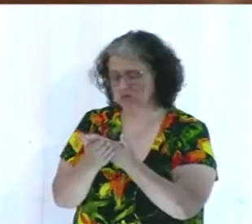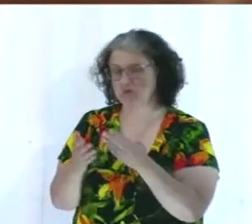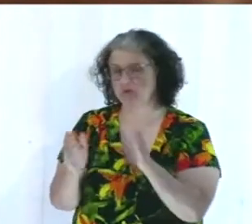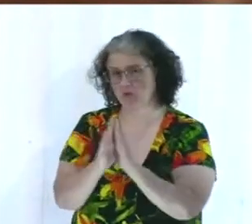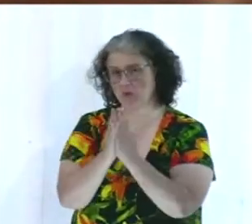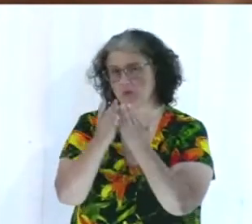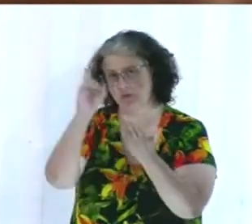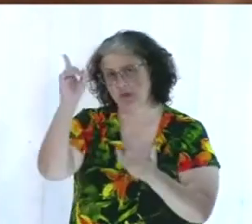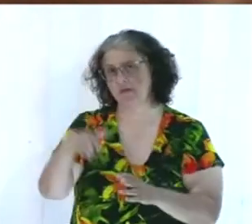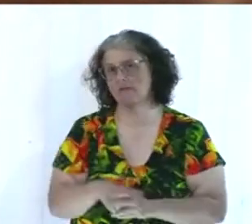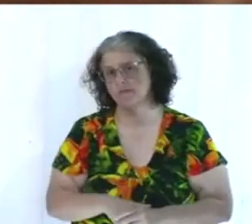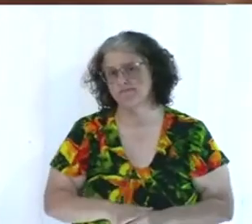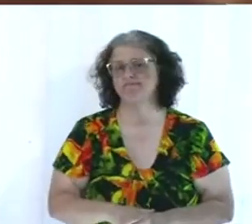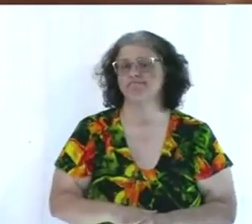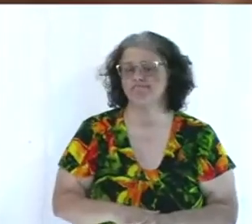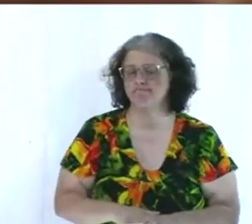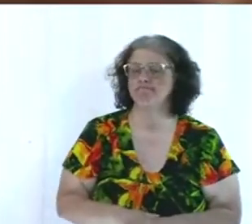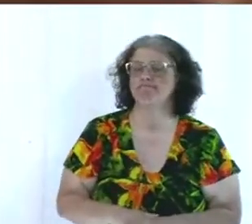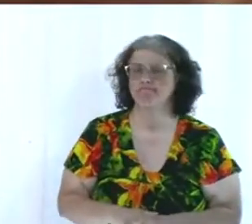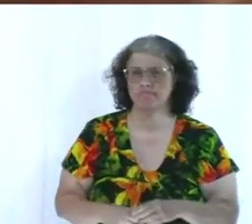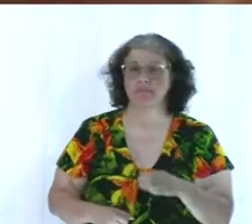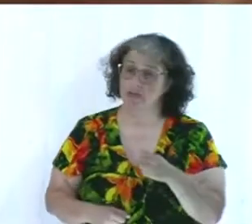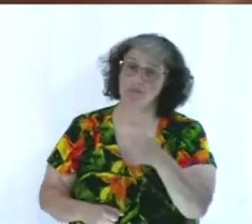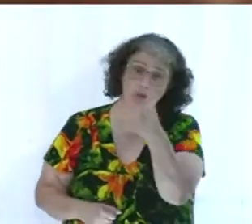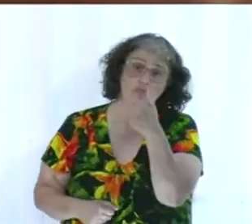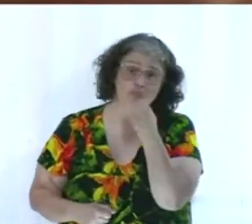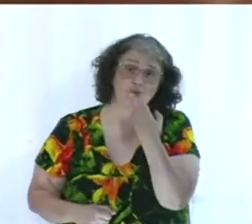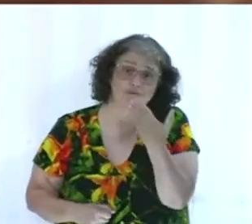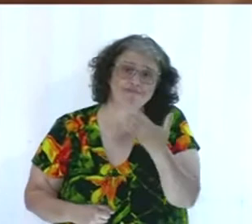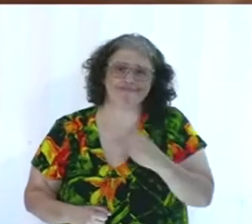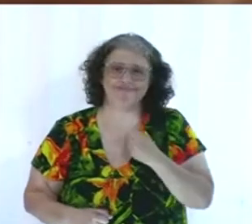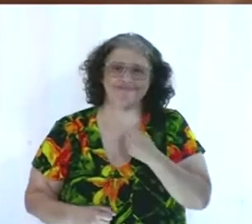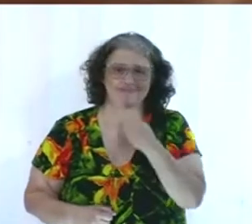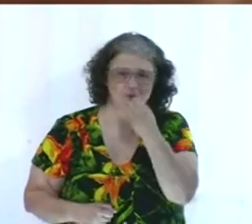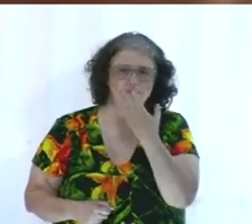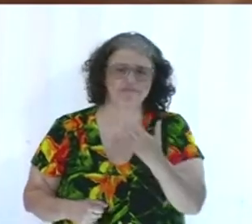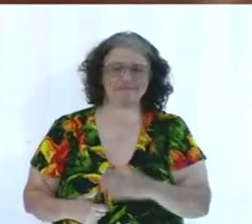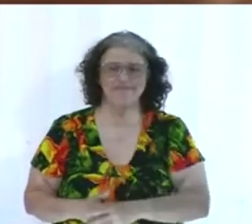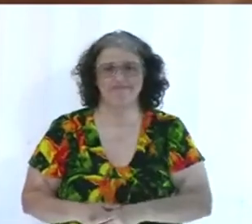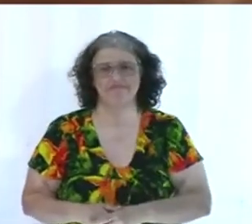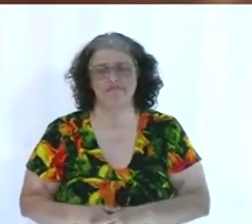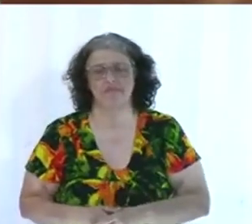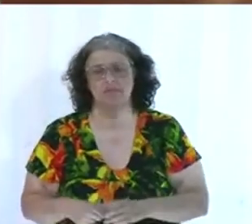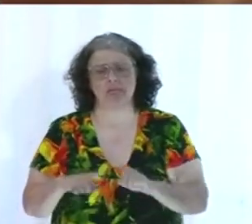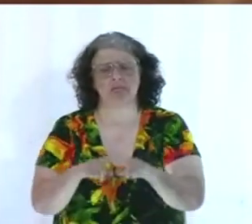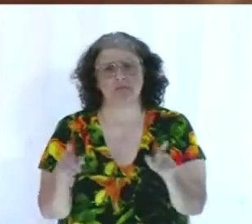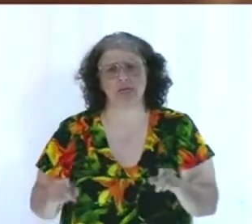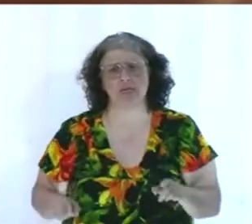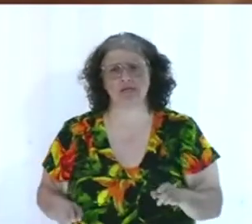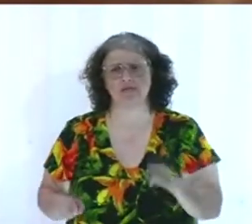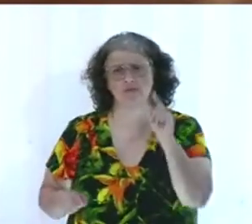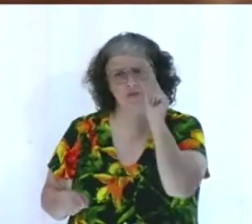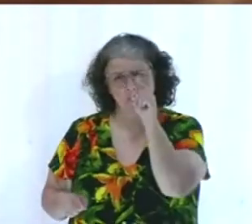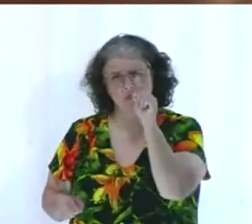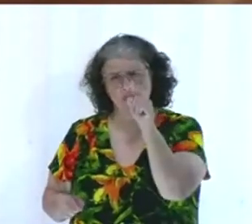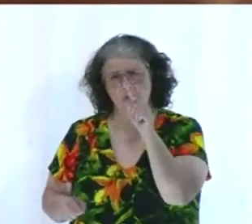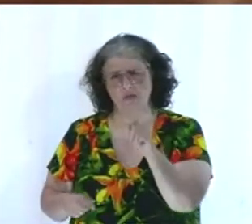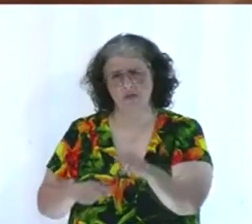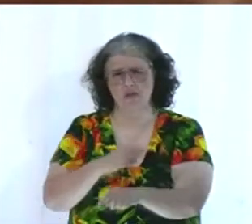esse título, mas a pergunta é: você faz jus a esse título? Como sendo um membro dessa igreja, dessa